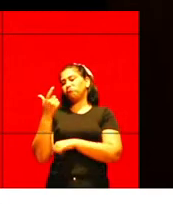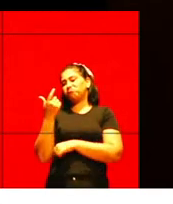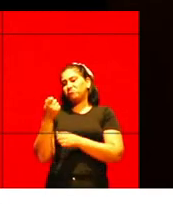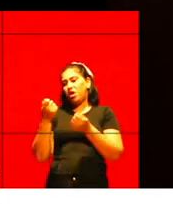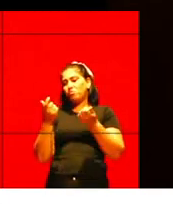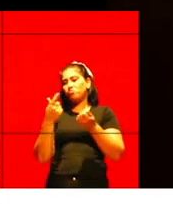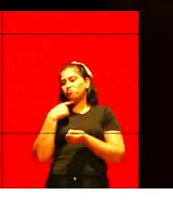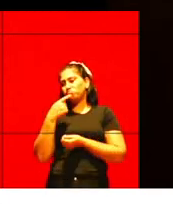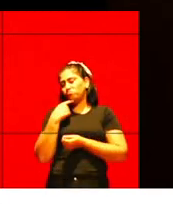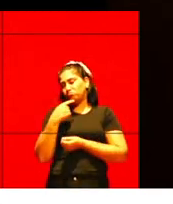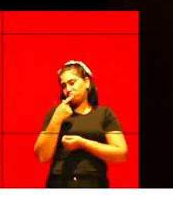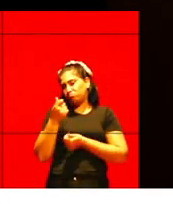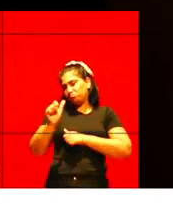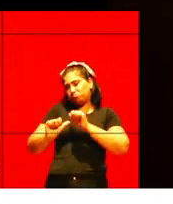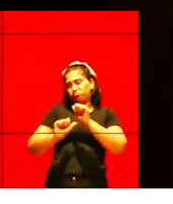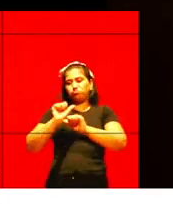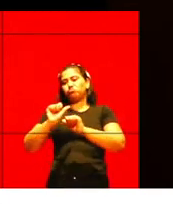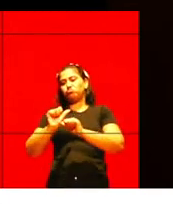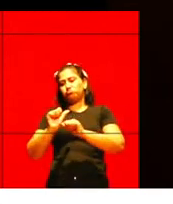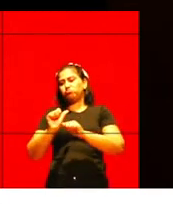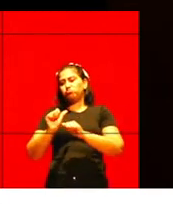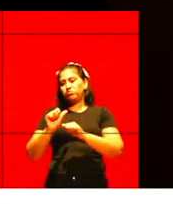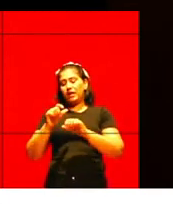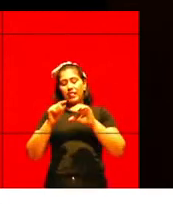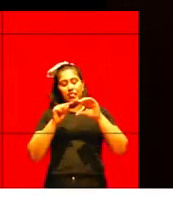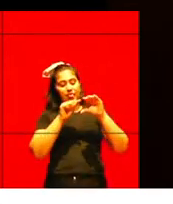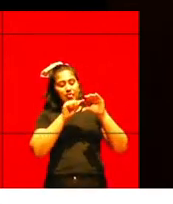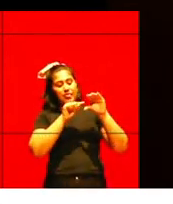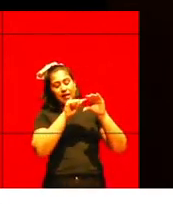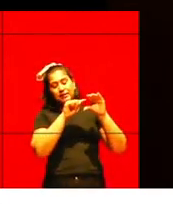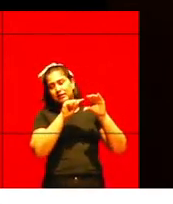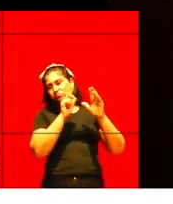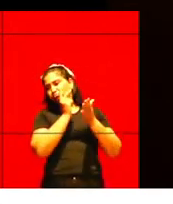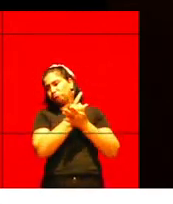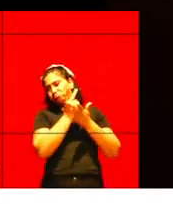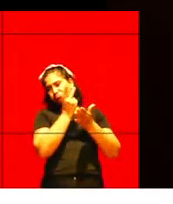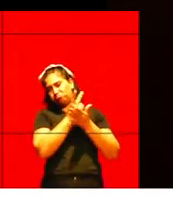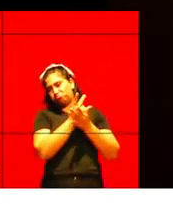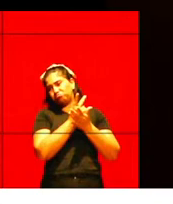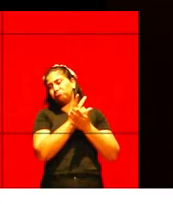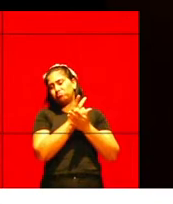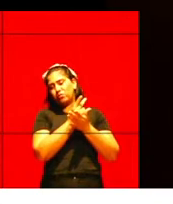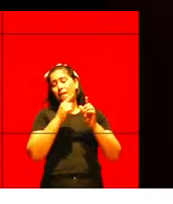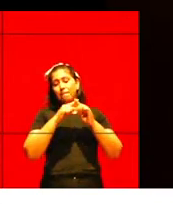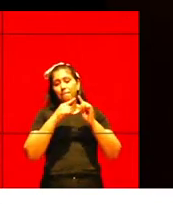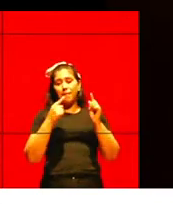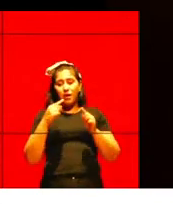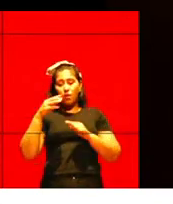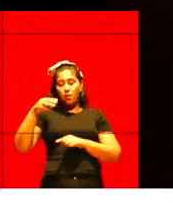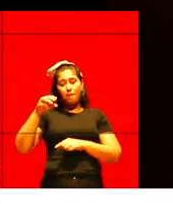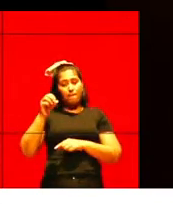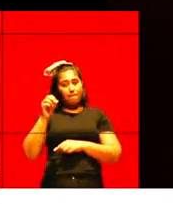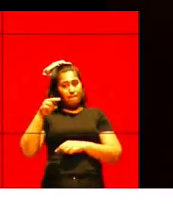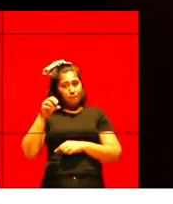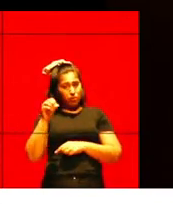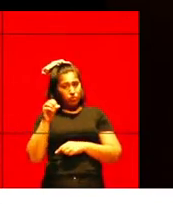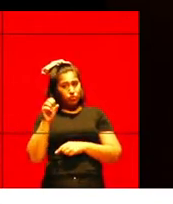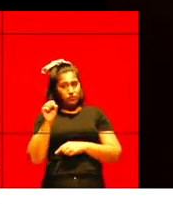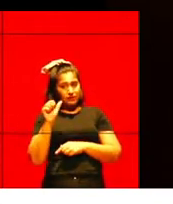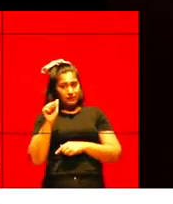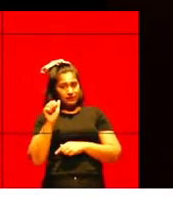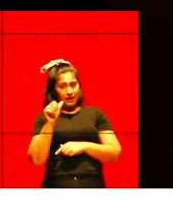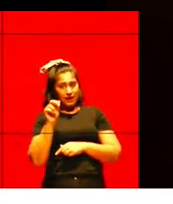água que vai entrar ou que vai sair da célula. Porém, os monossacarídeos, eles exercem